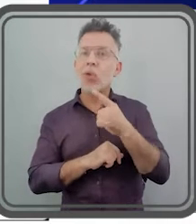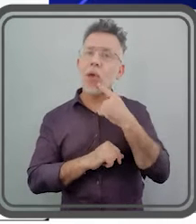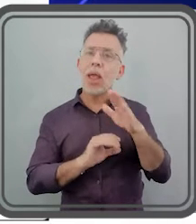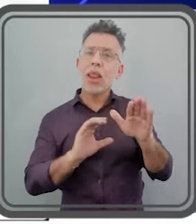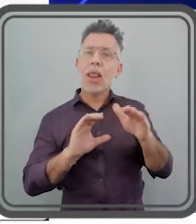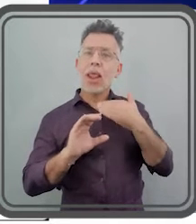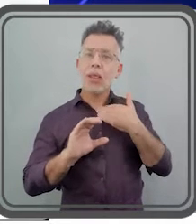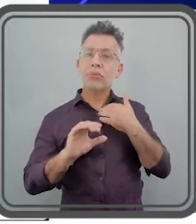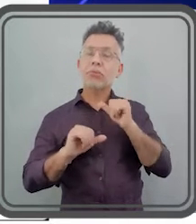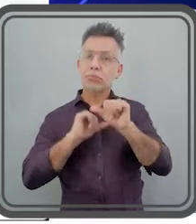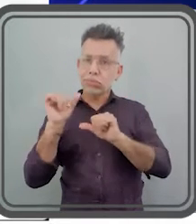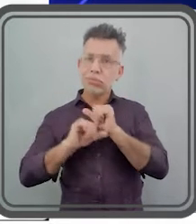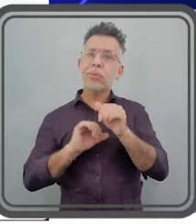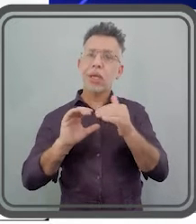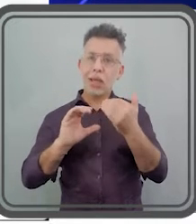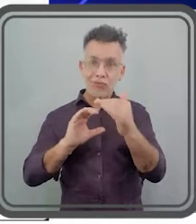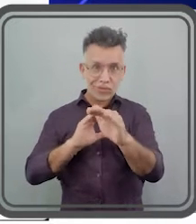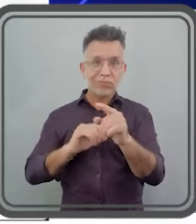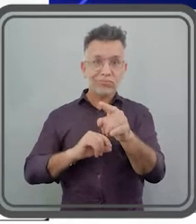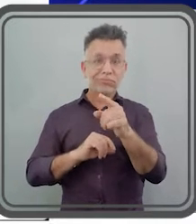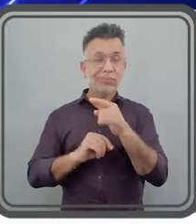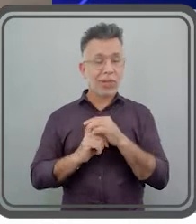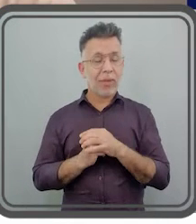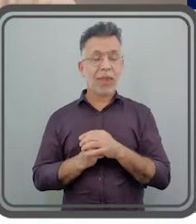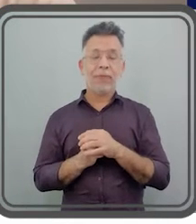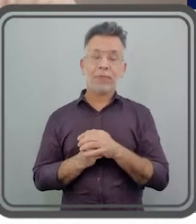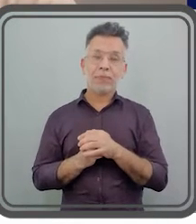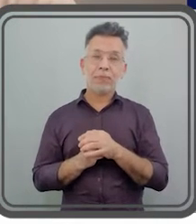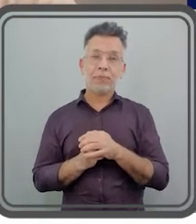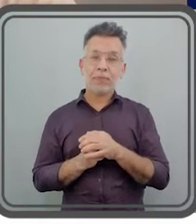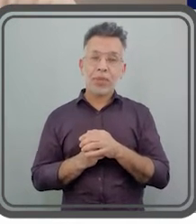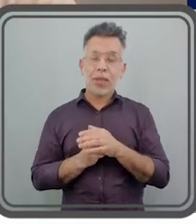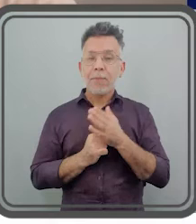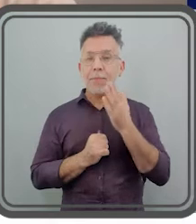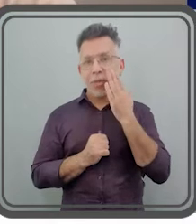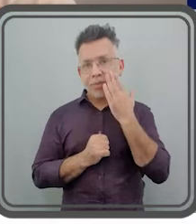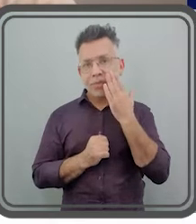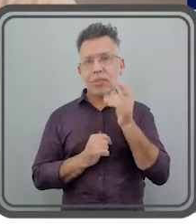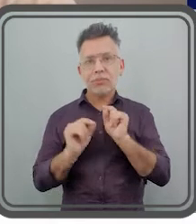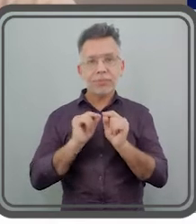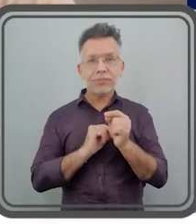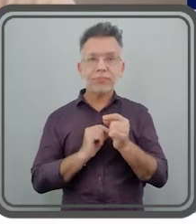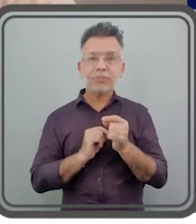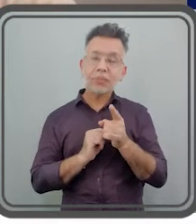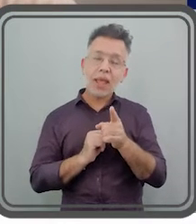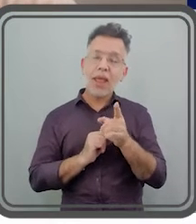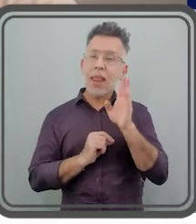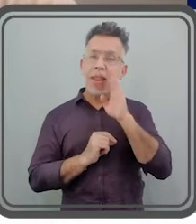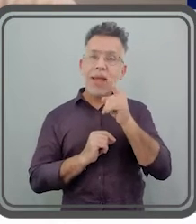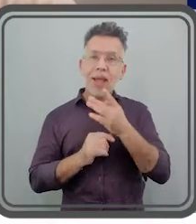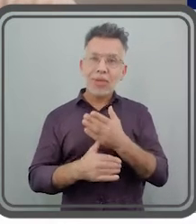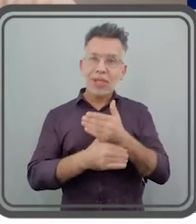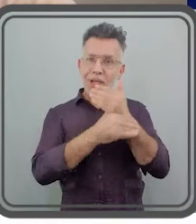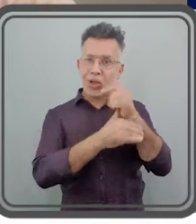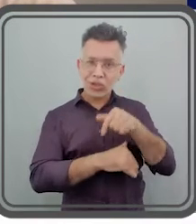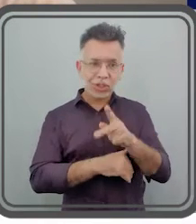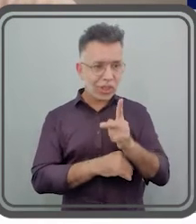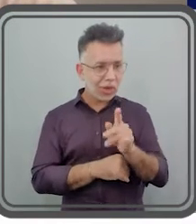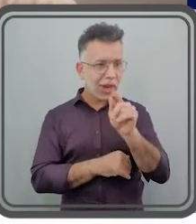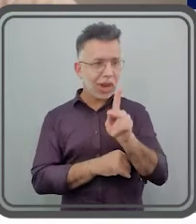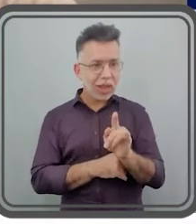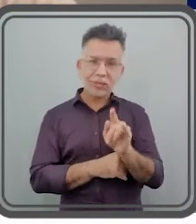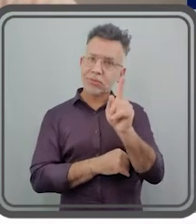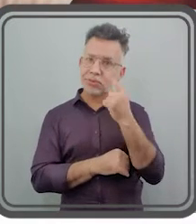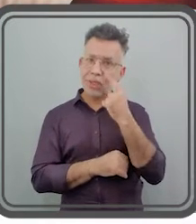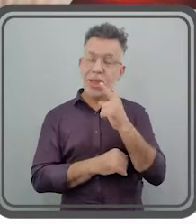aberto de alguma mudança na recepção a pessoa notificada por e-mail para se manter atualizada então é bem legal Essas tecnologias que o cara acabou de